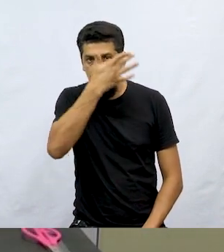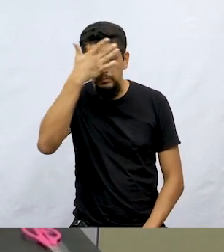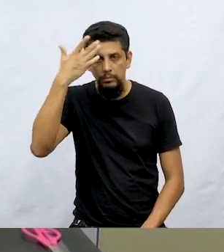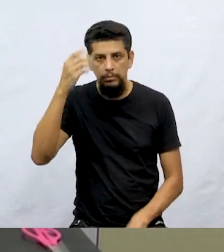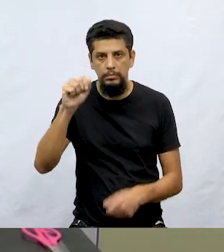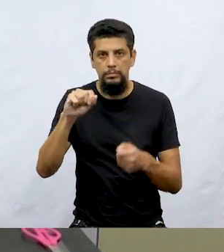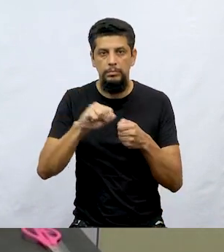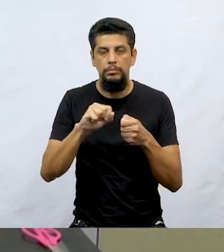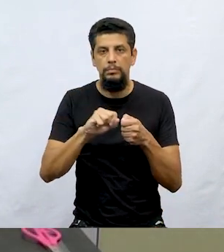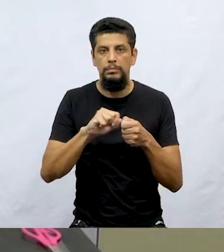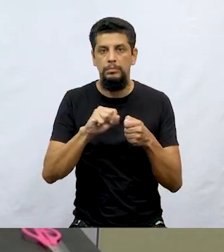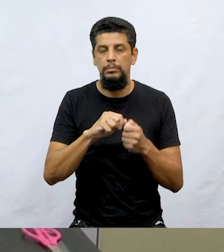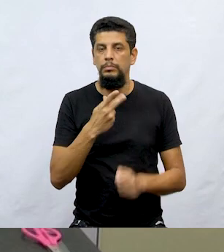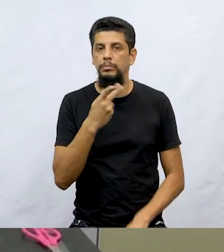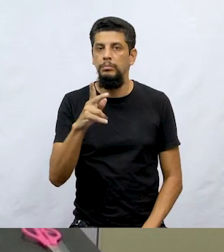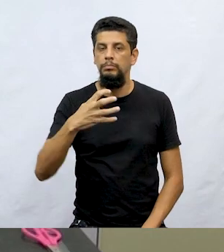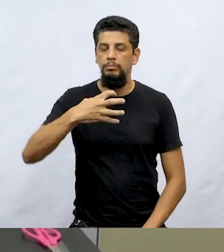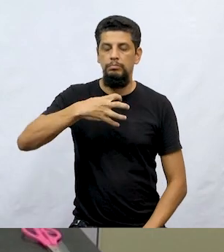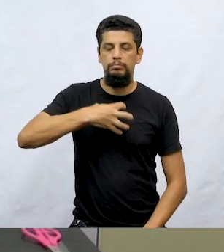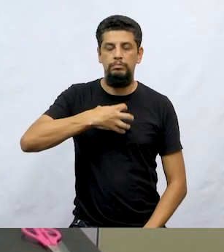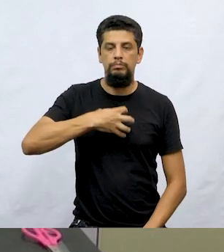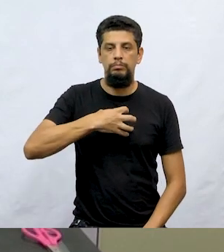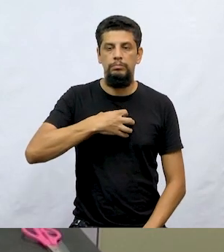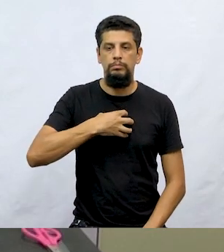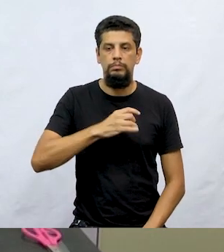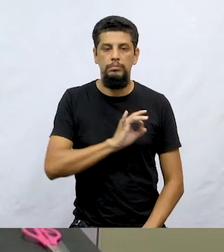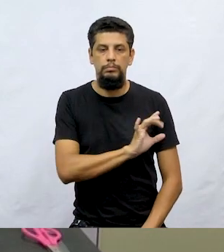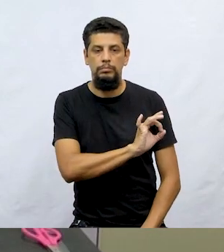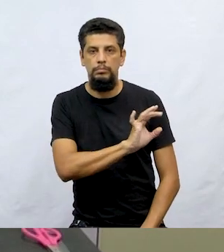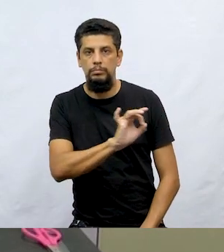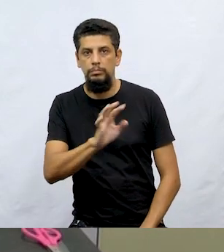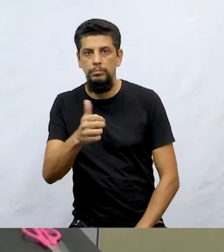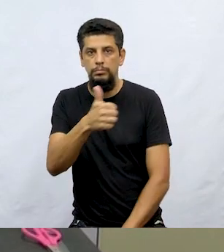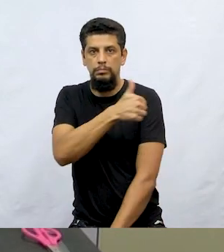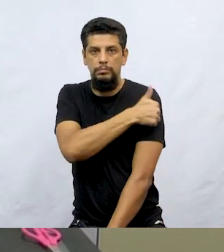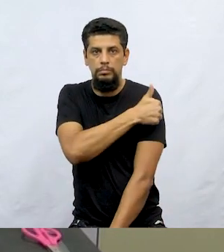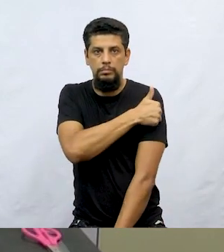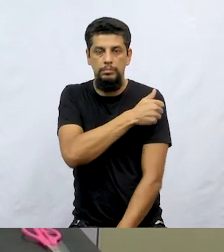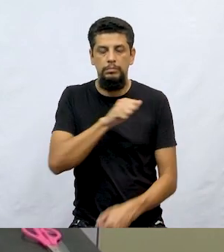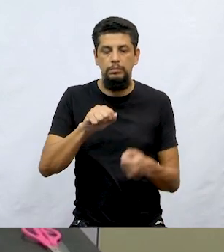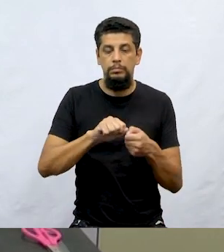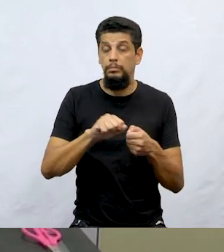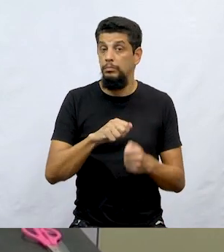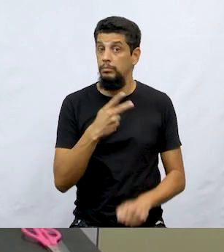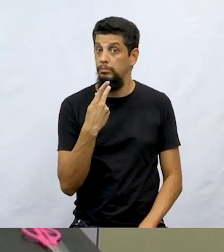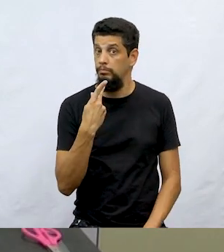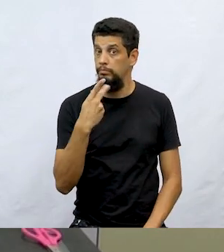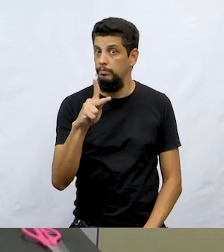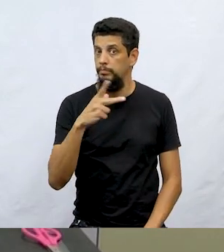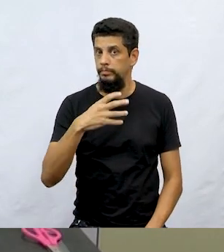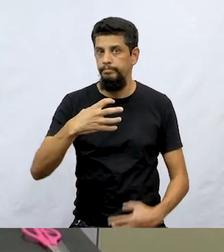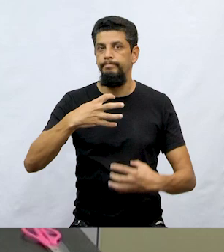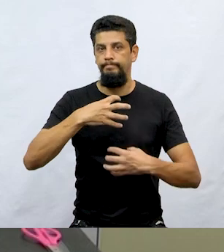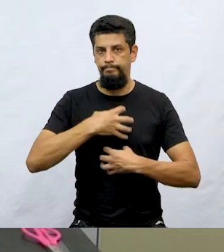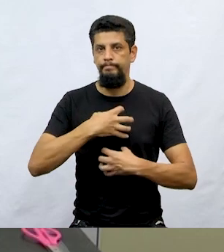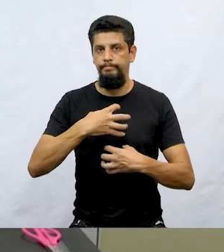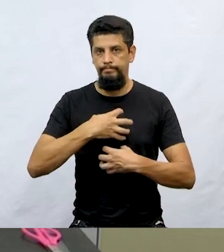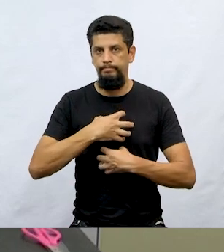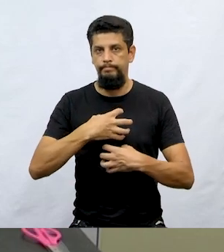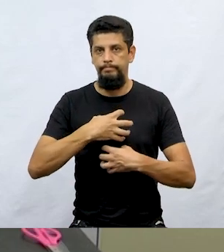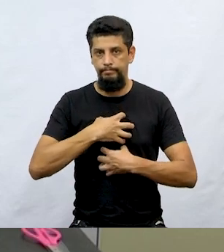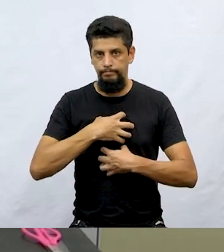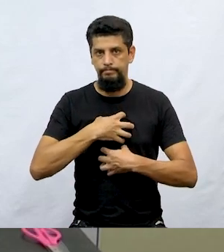De um jeito. Né? Sempre. Cada um é de um jeito.